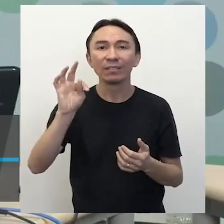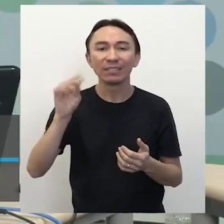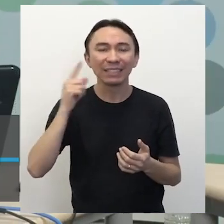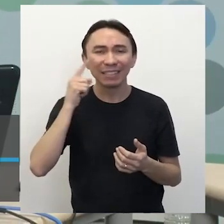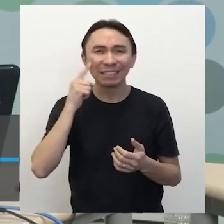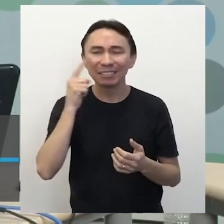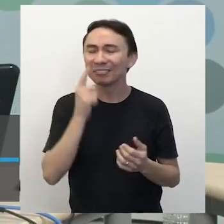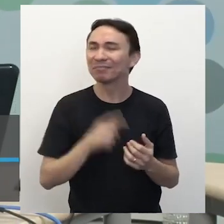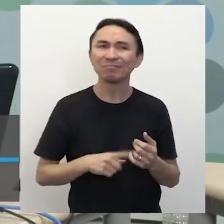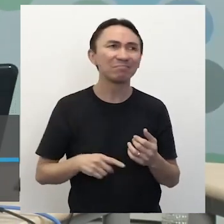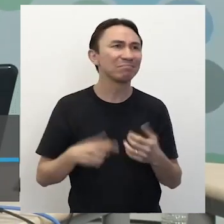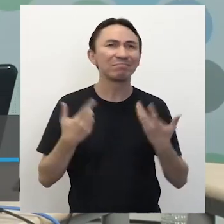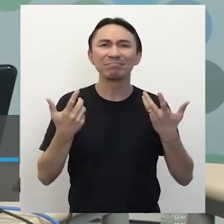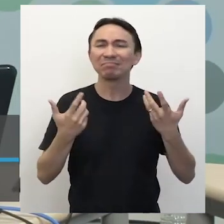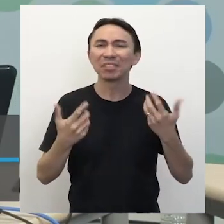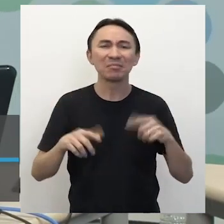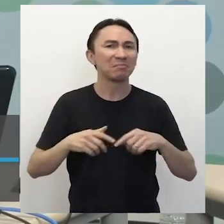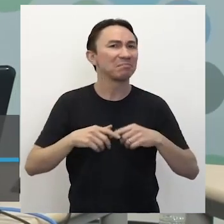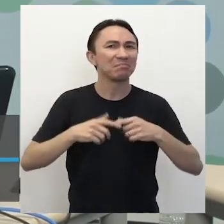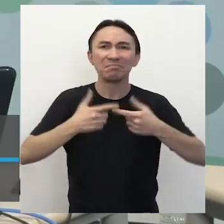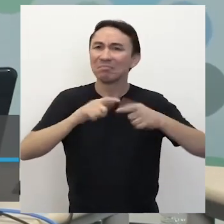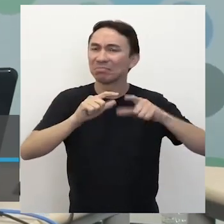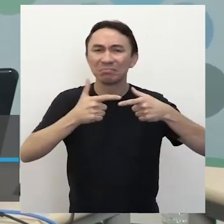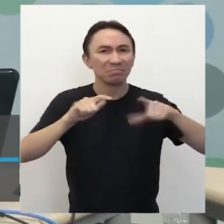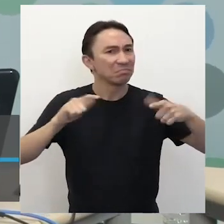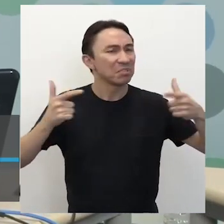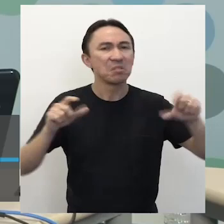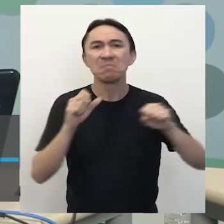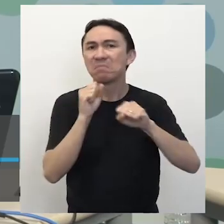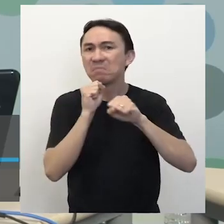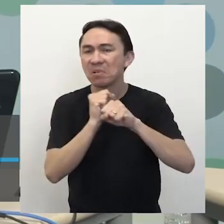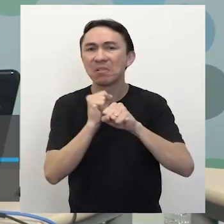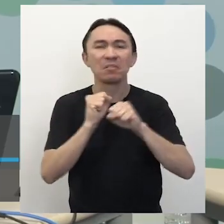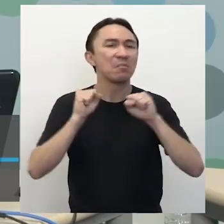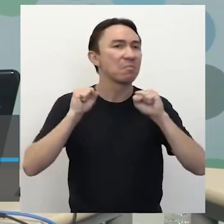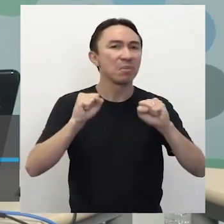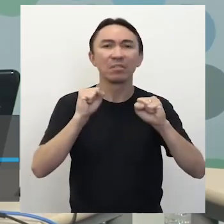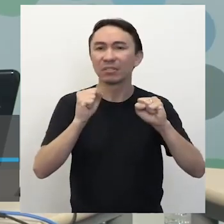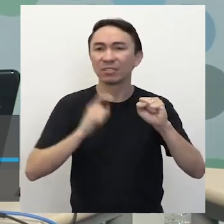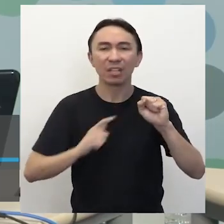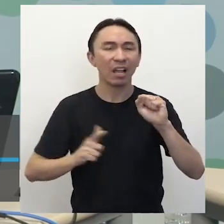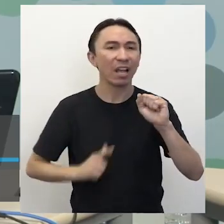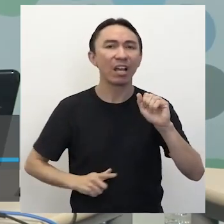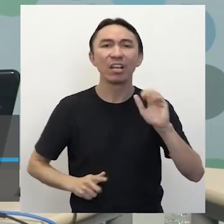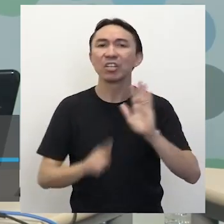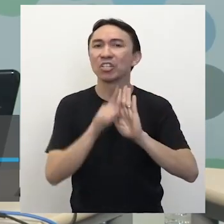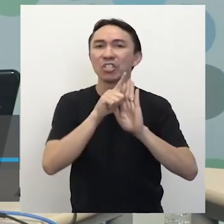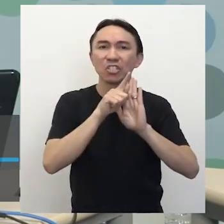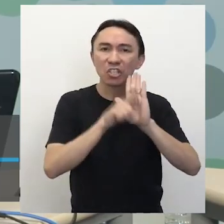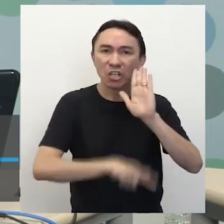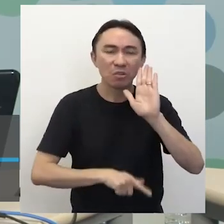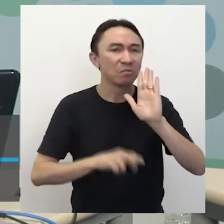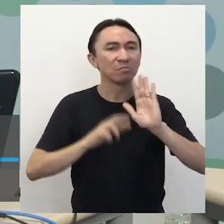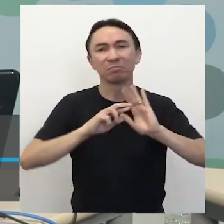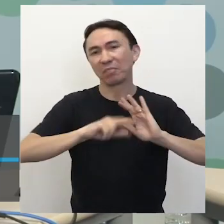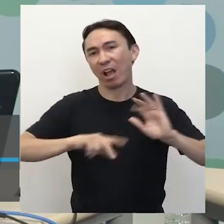abrange uma gama de gêneros aí em que você pode produzir ou pensar com a sua criatividade em